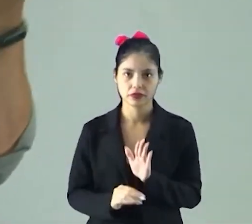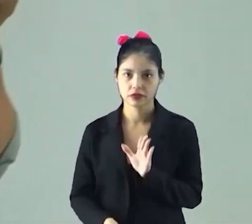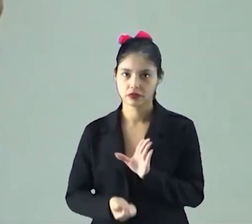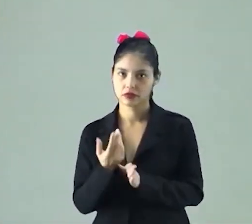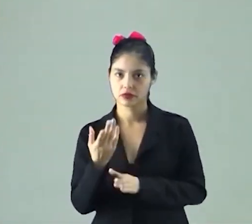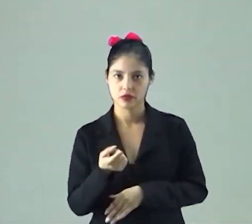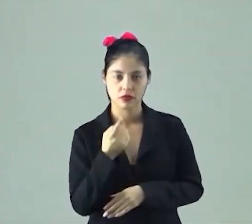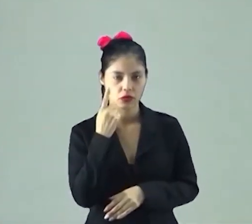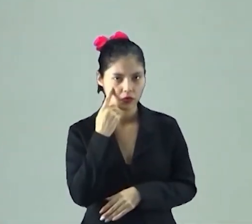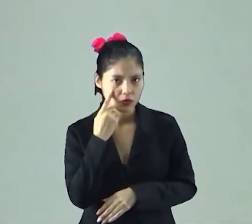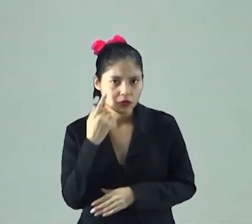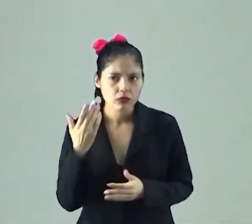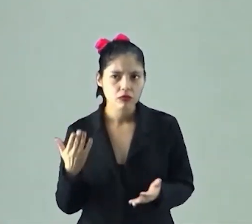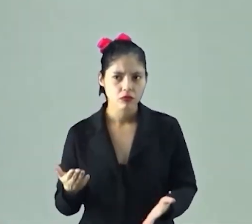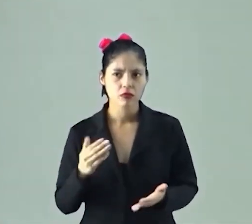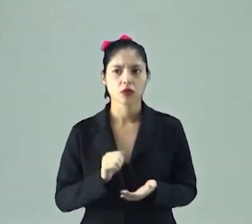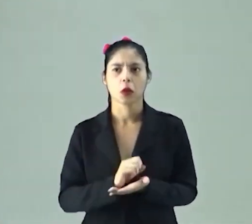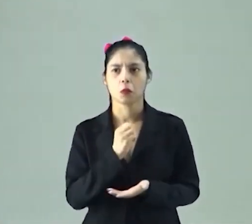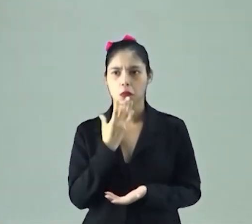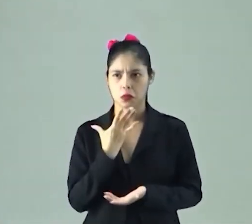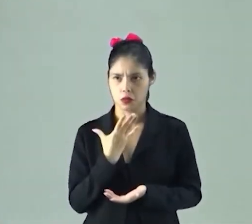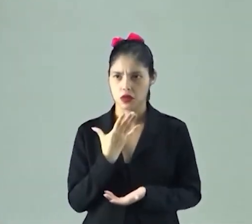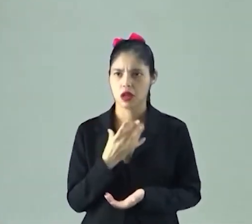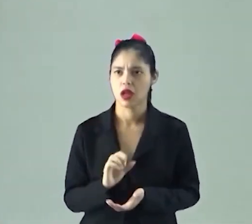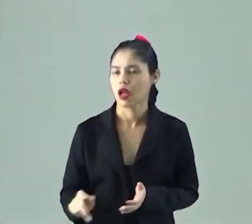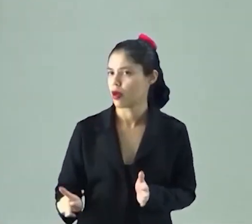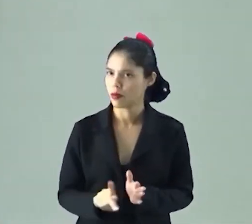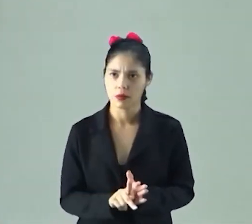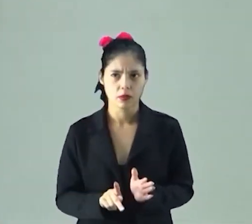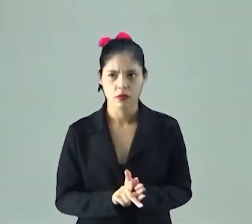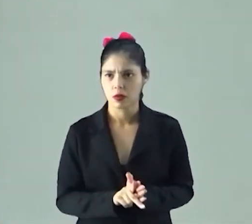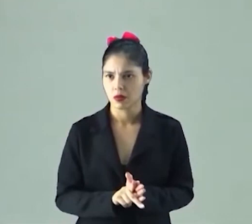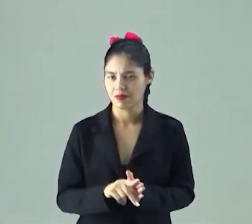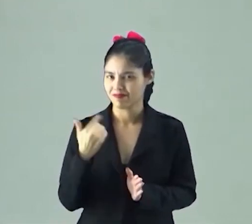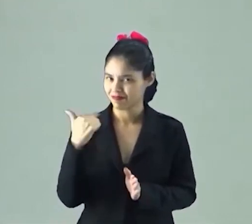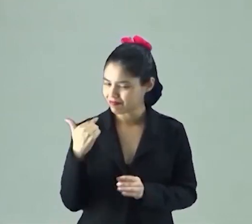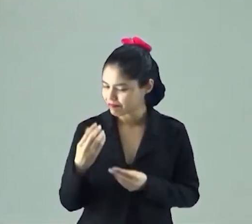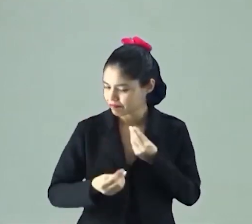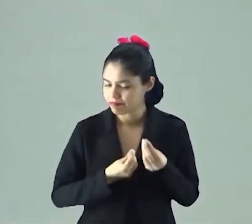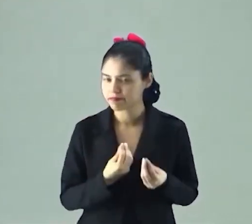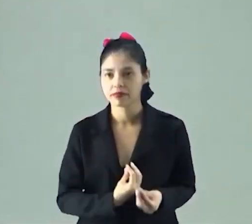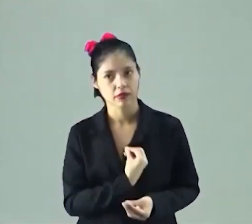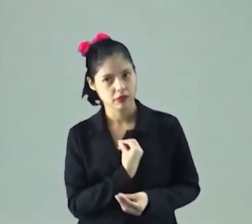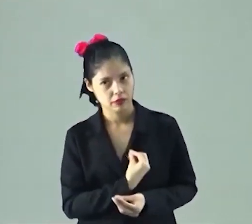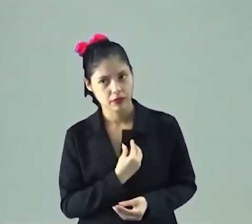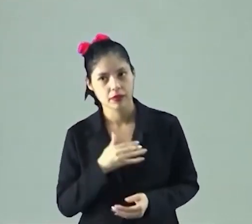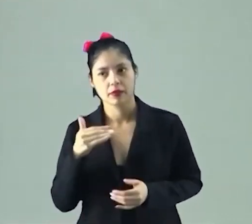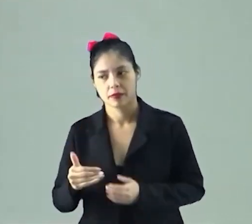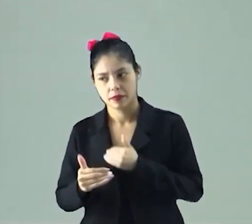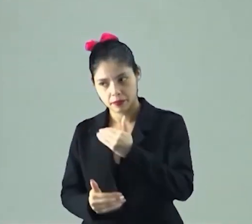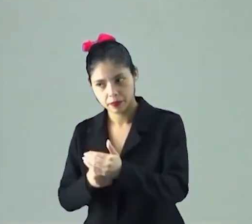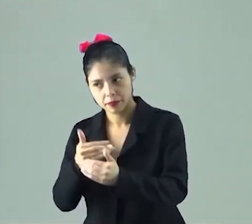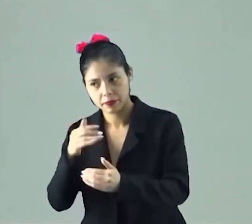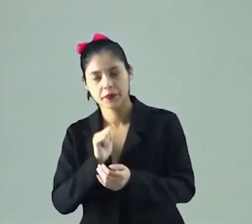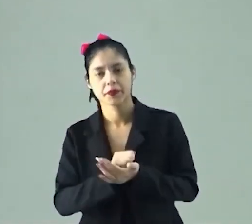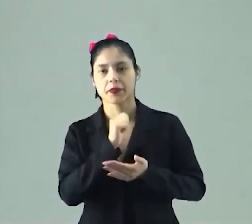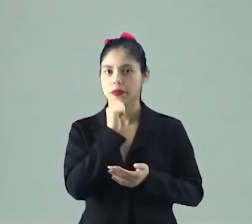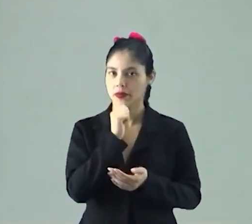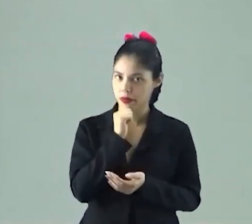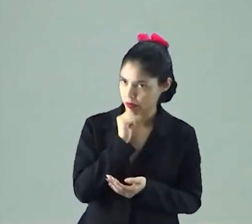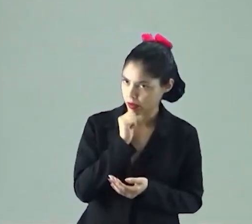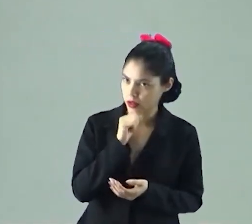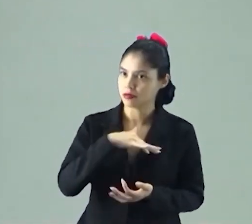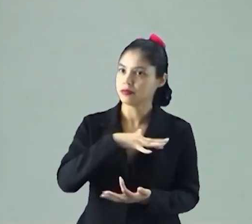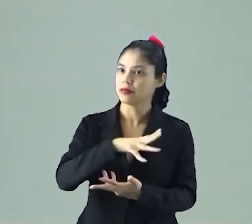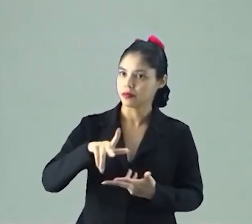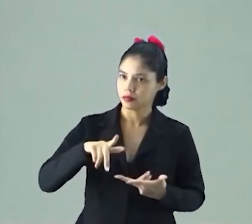ambiente muito hostil, né? Um ambiente onde não era propício para a vida. Porém, ao longo do processo de formação da